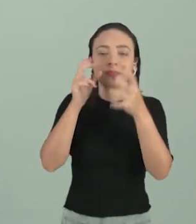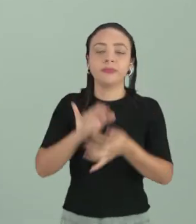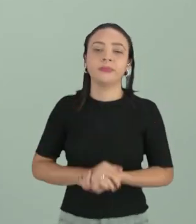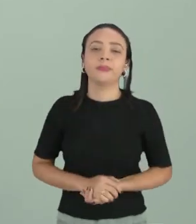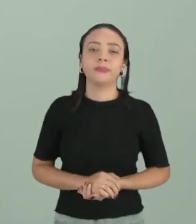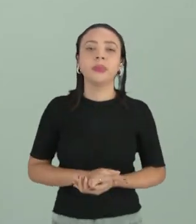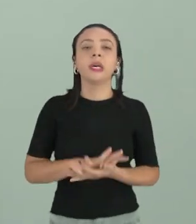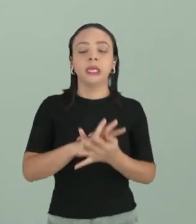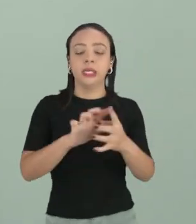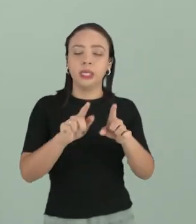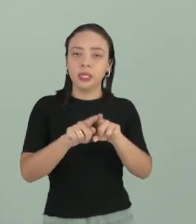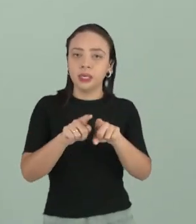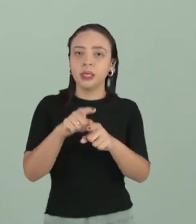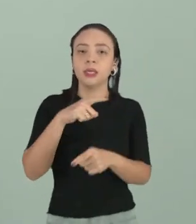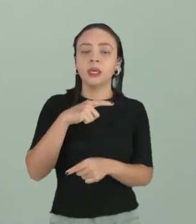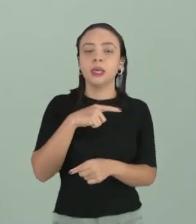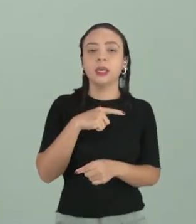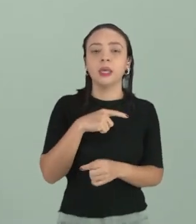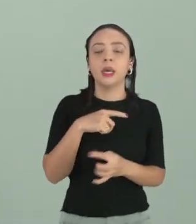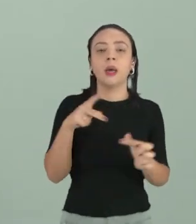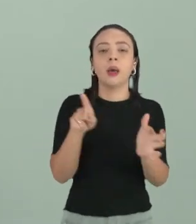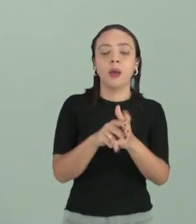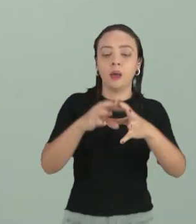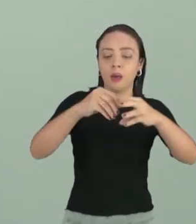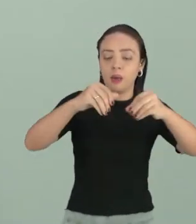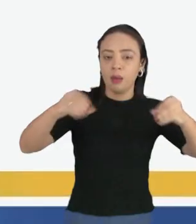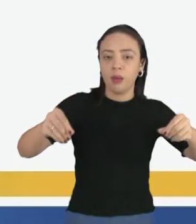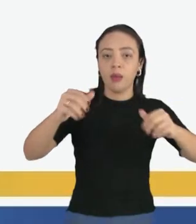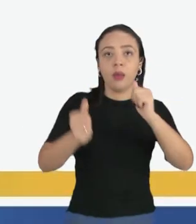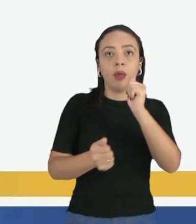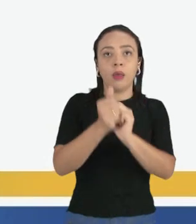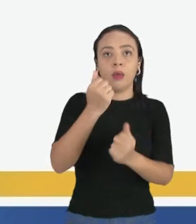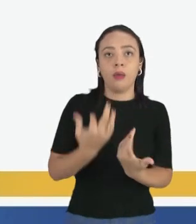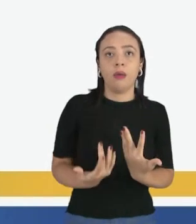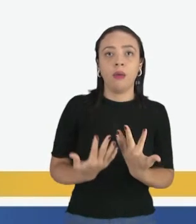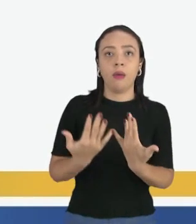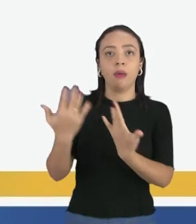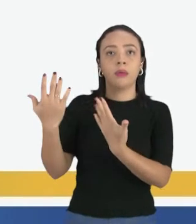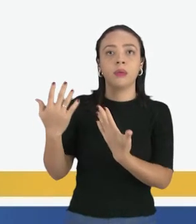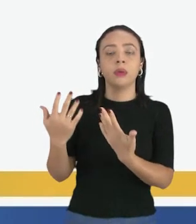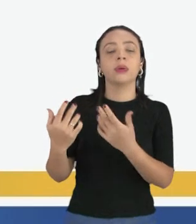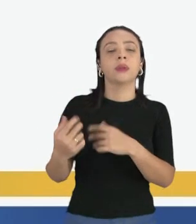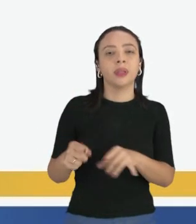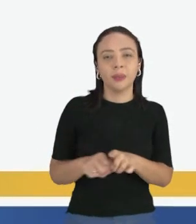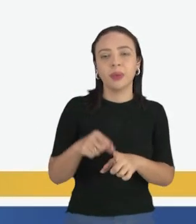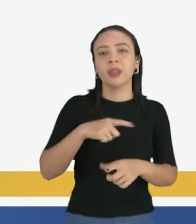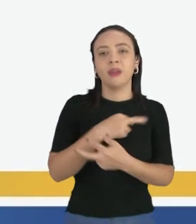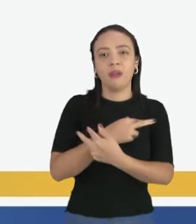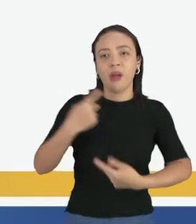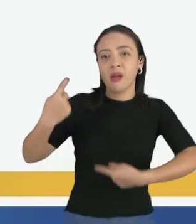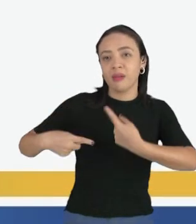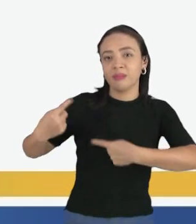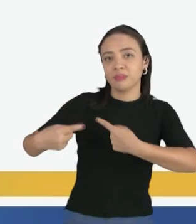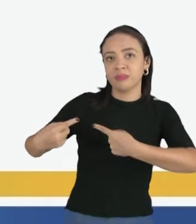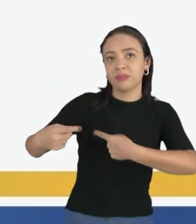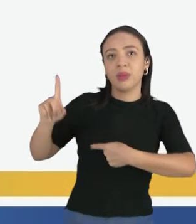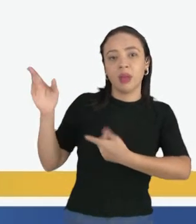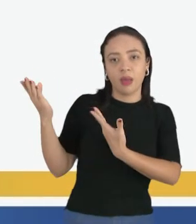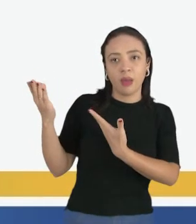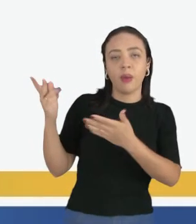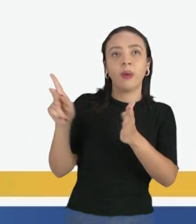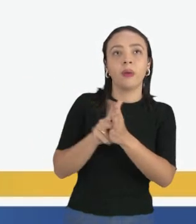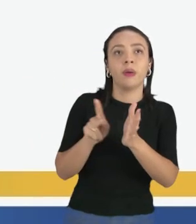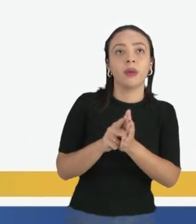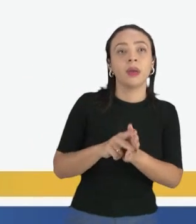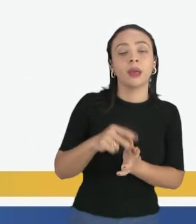aí, temos o caso aí de uma mina de carvão, que foi motivo de grande debate. É uma mina de carvão que foi